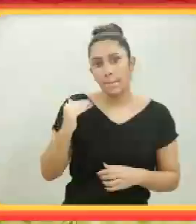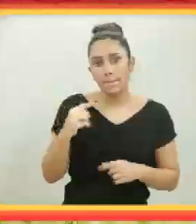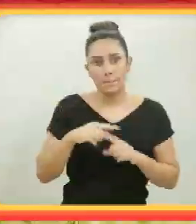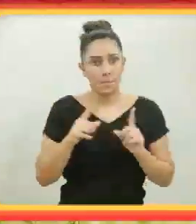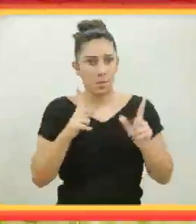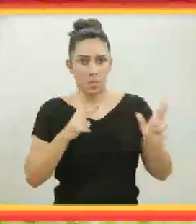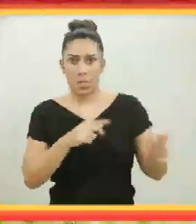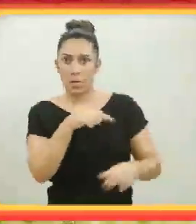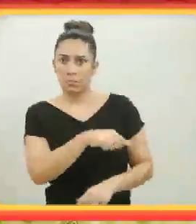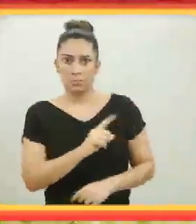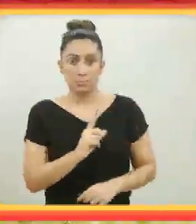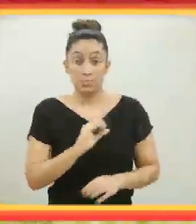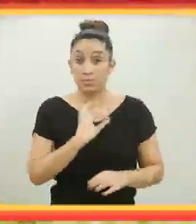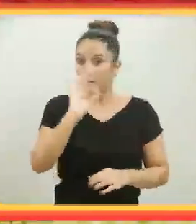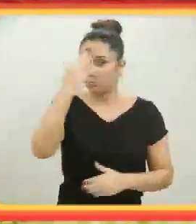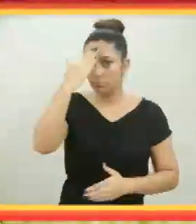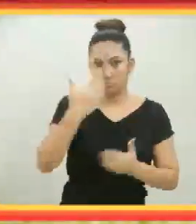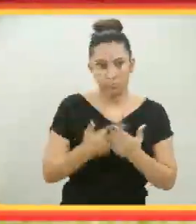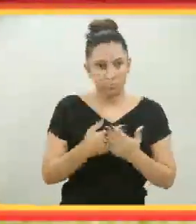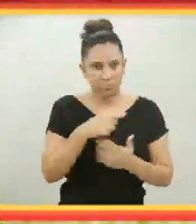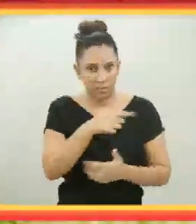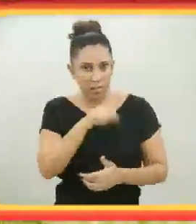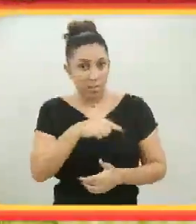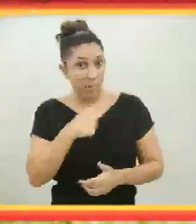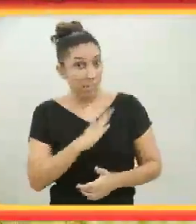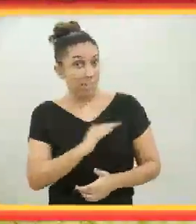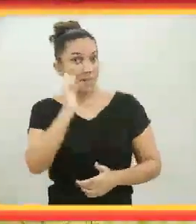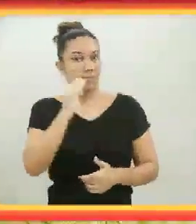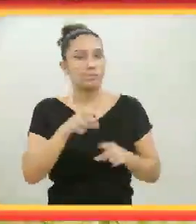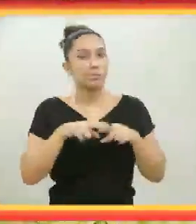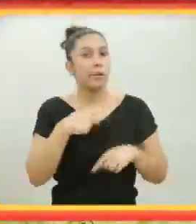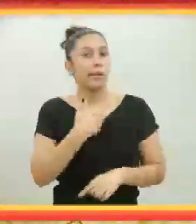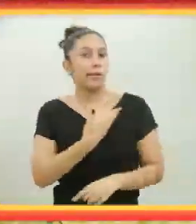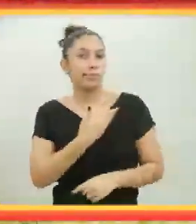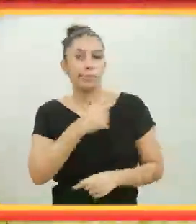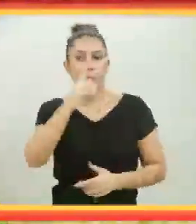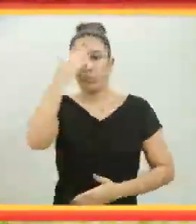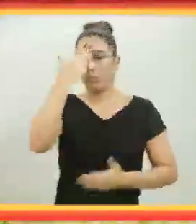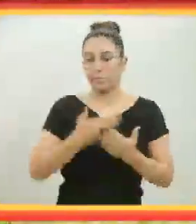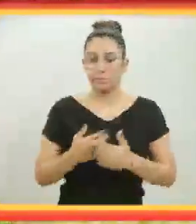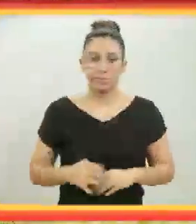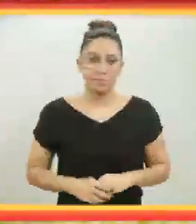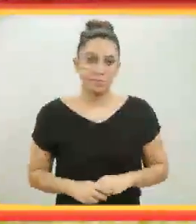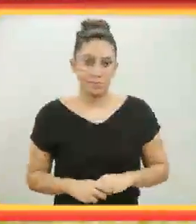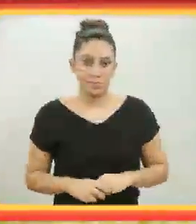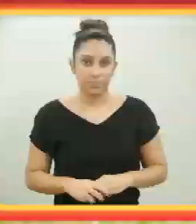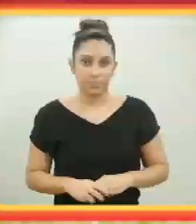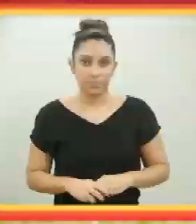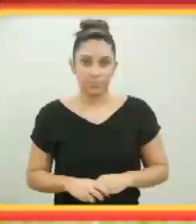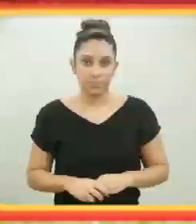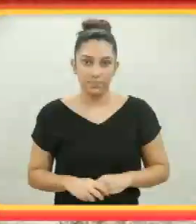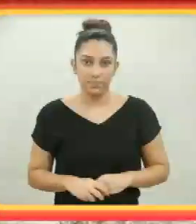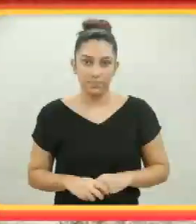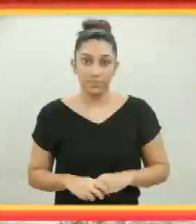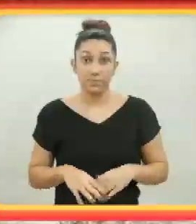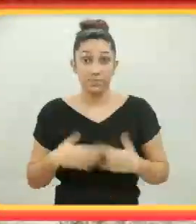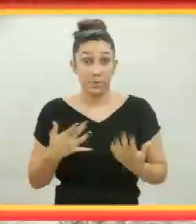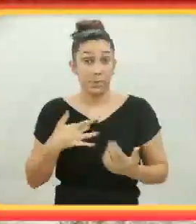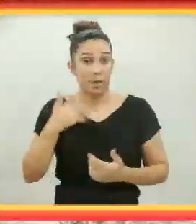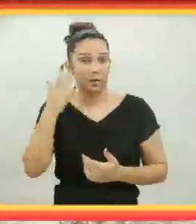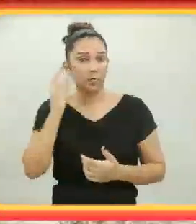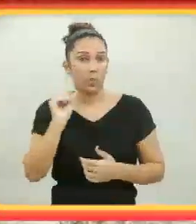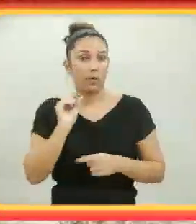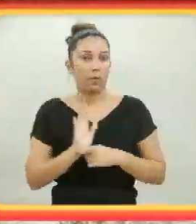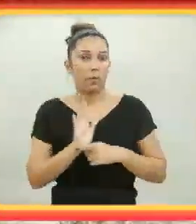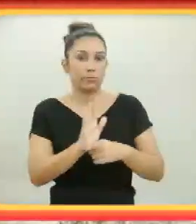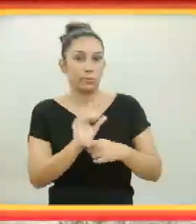aceitação foi na questão que ela sempre fala, mãe, eu não consigo entender, a senhora com todas as suas lutas